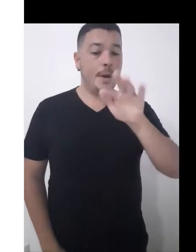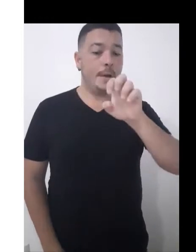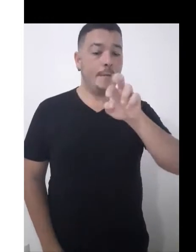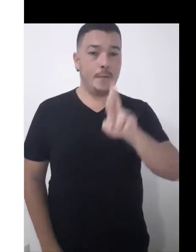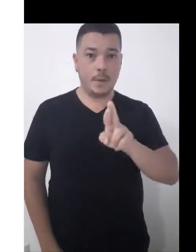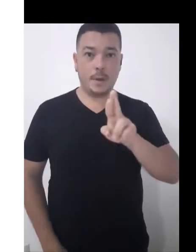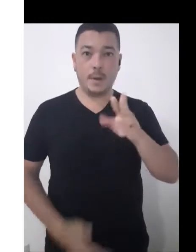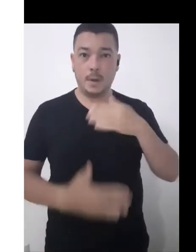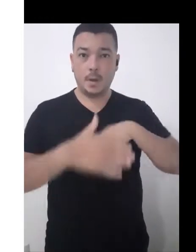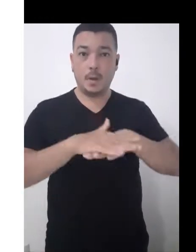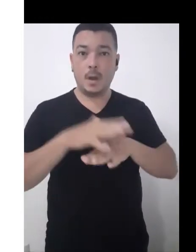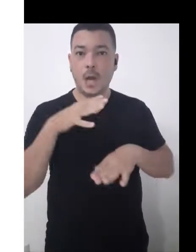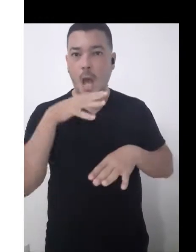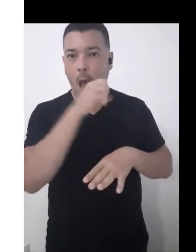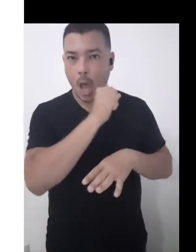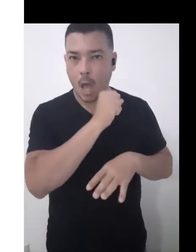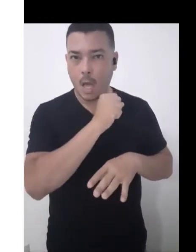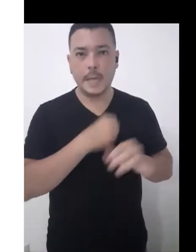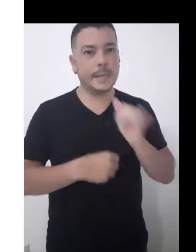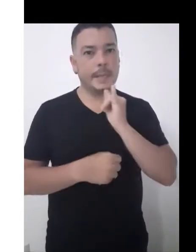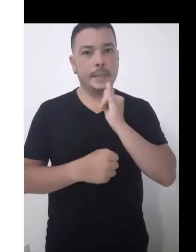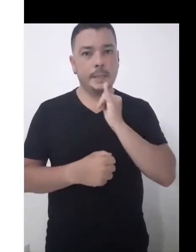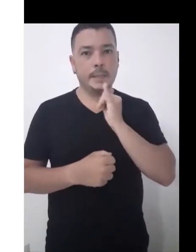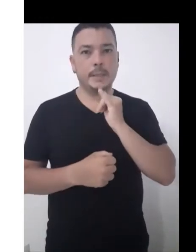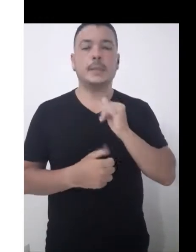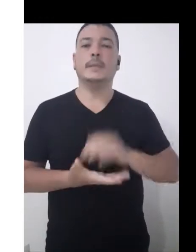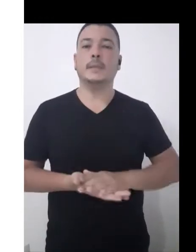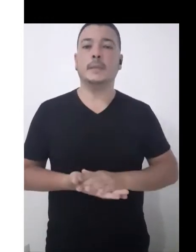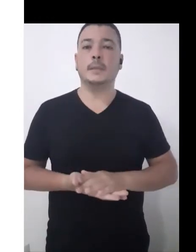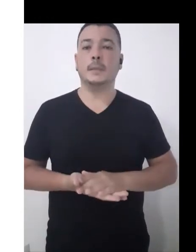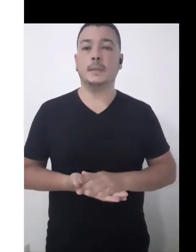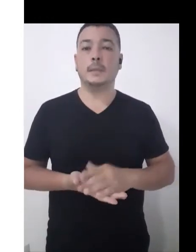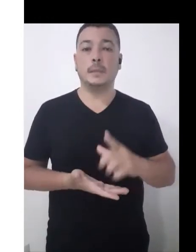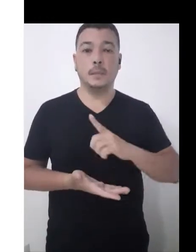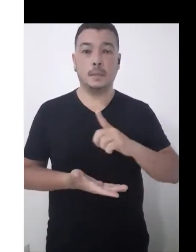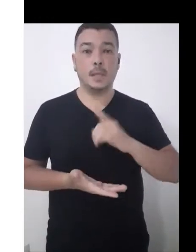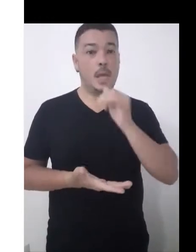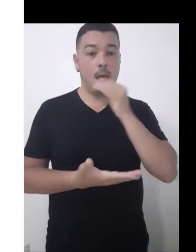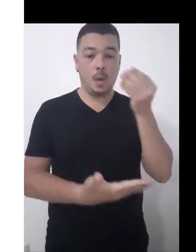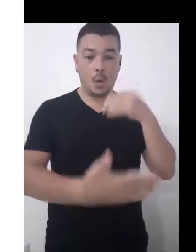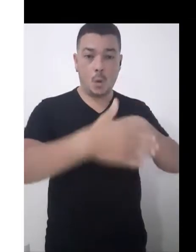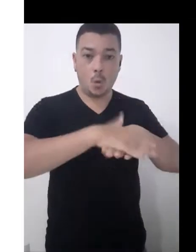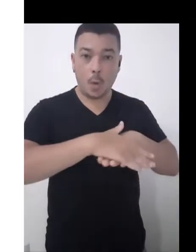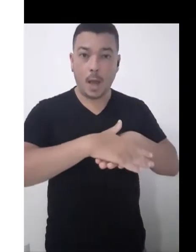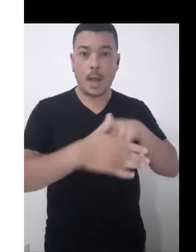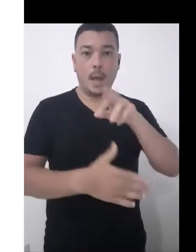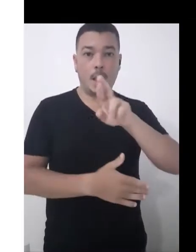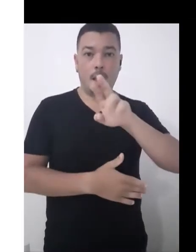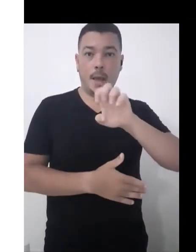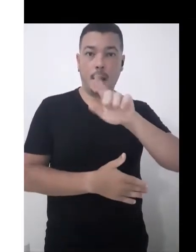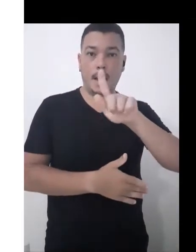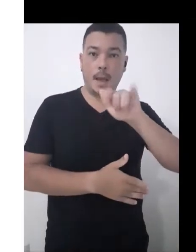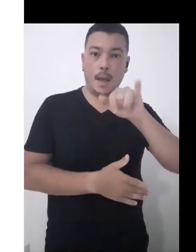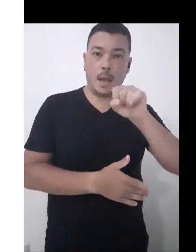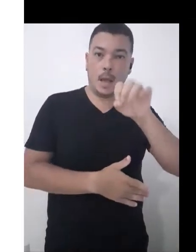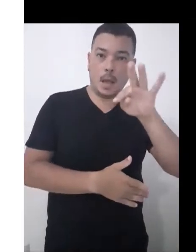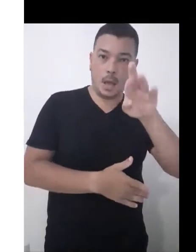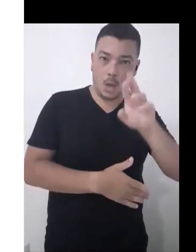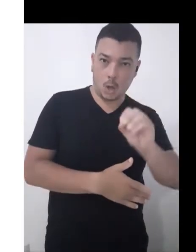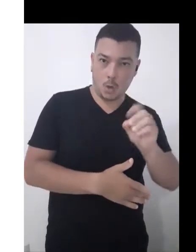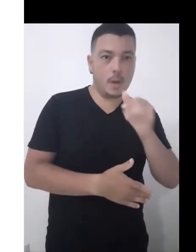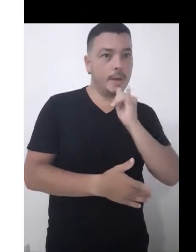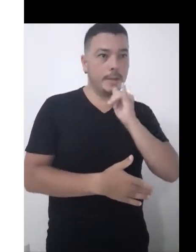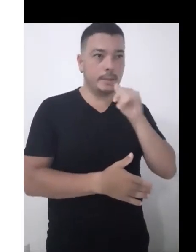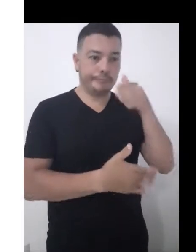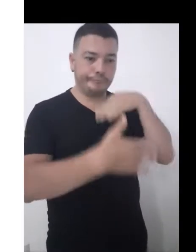de armazenamento temporário, ou seja, se é uma memória RAM registrada ou não. Né? O buffer é um armazenamento temporário que a